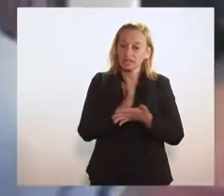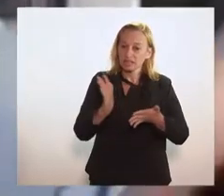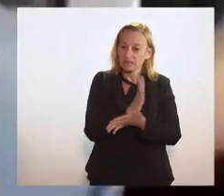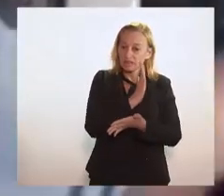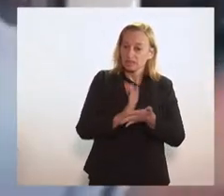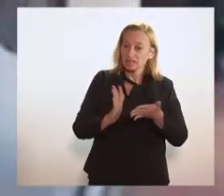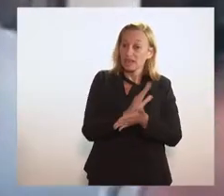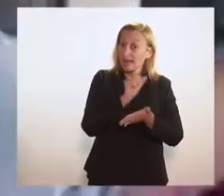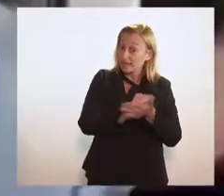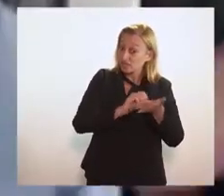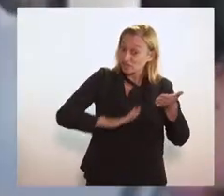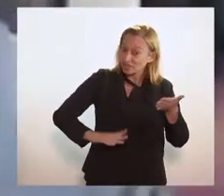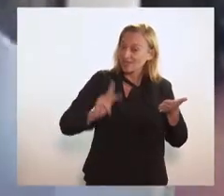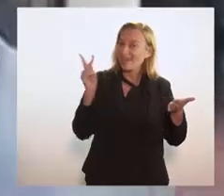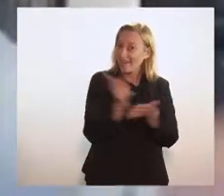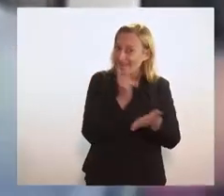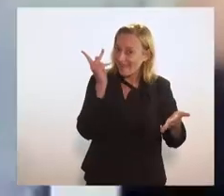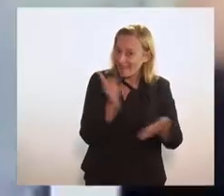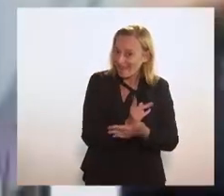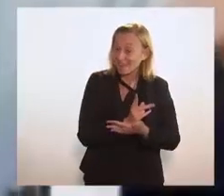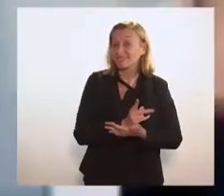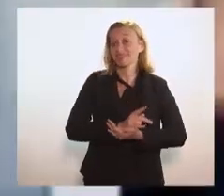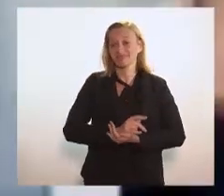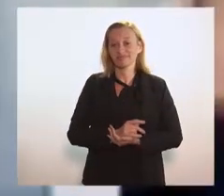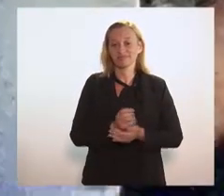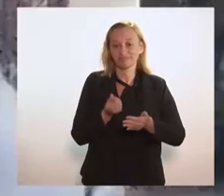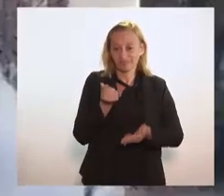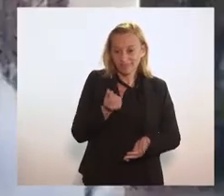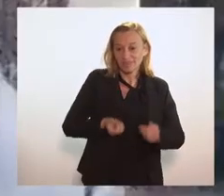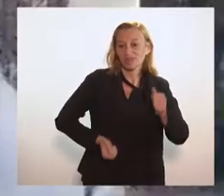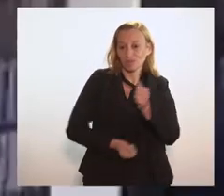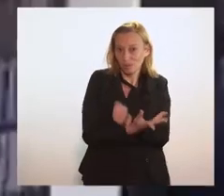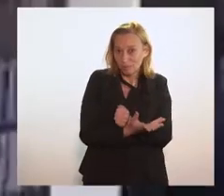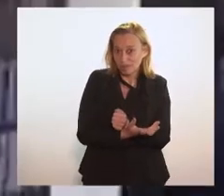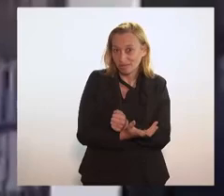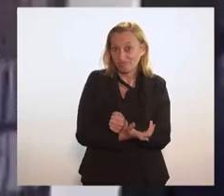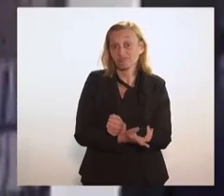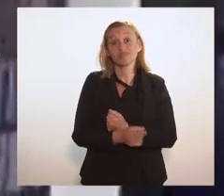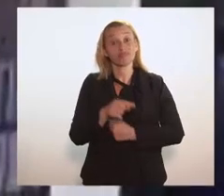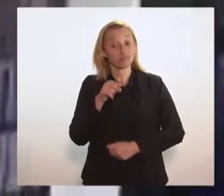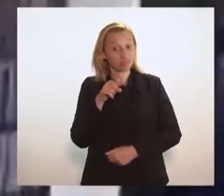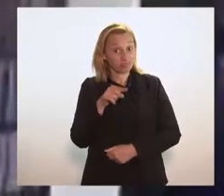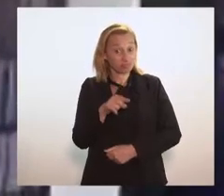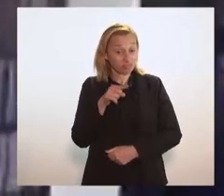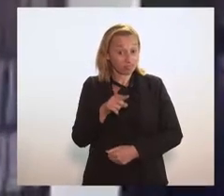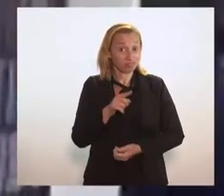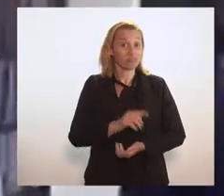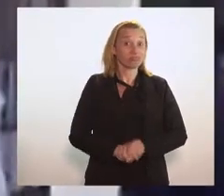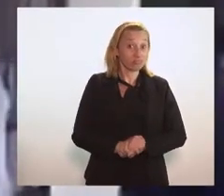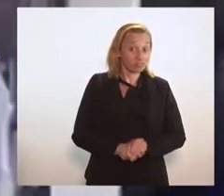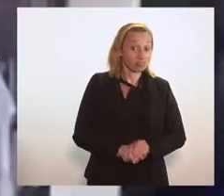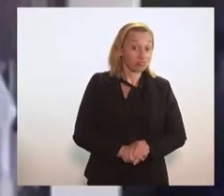as atividades ilegais de corrupção. Isso daí, presidi